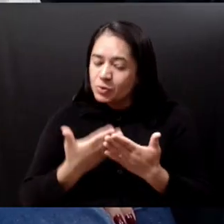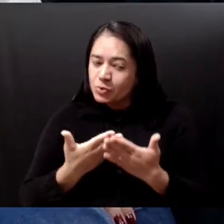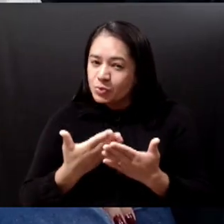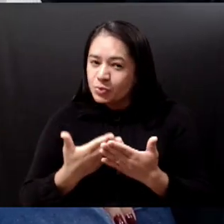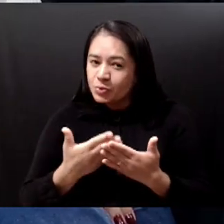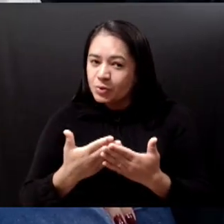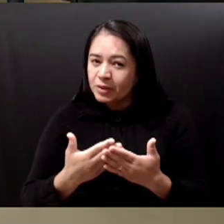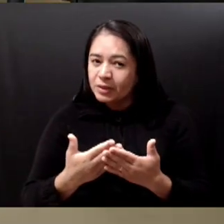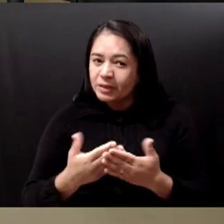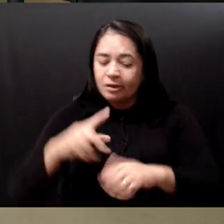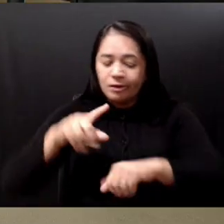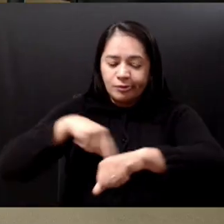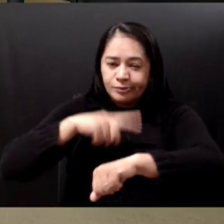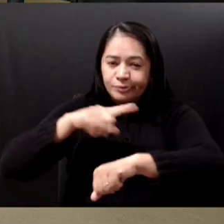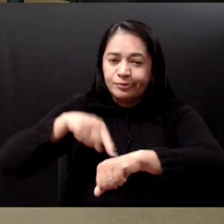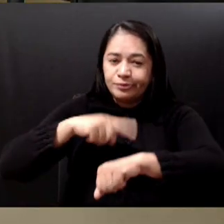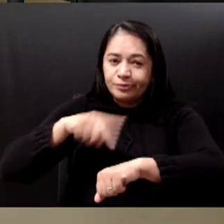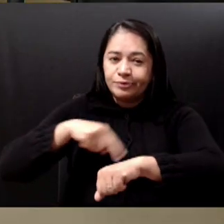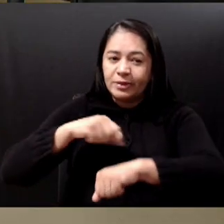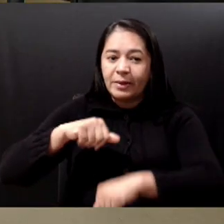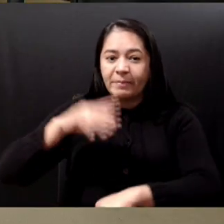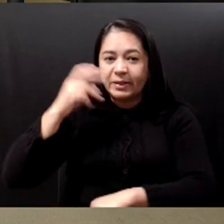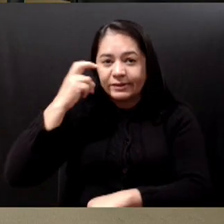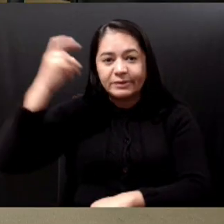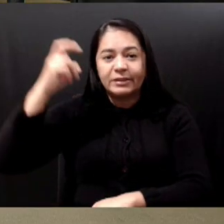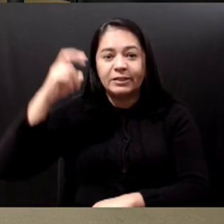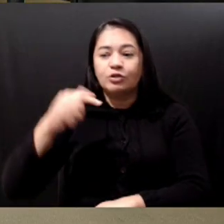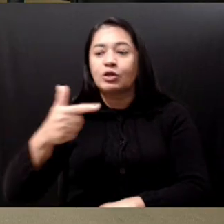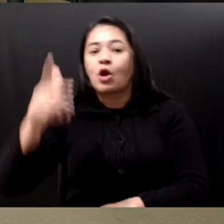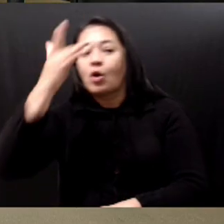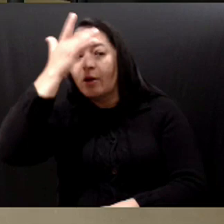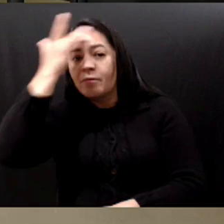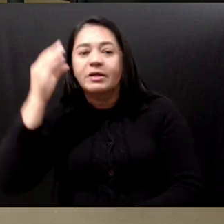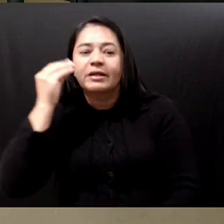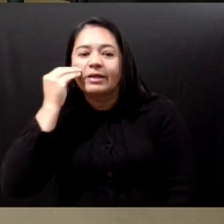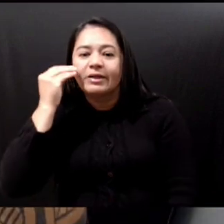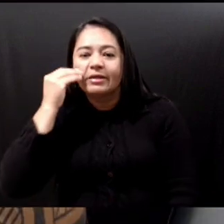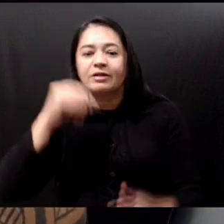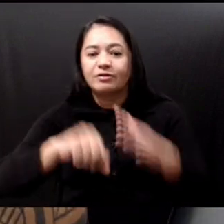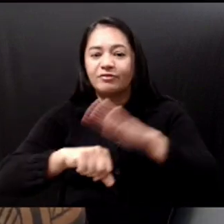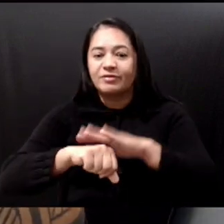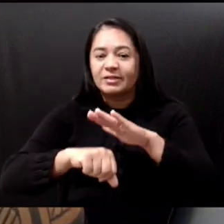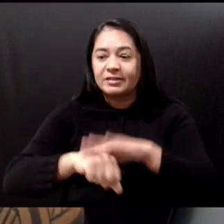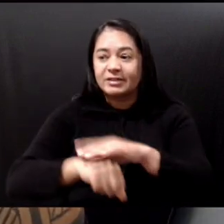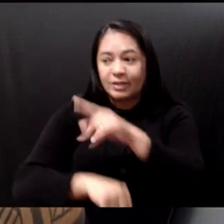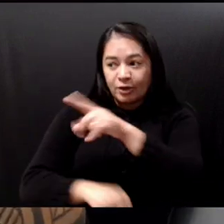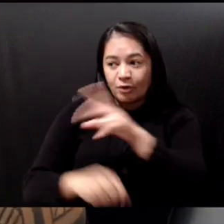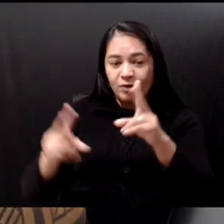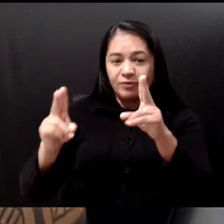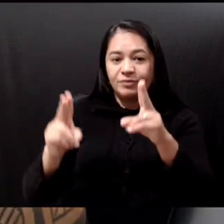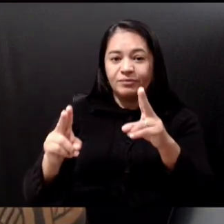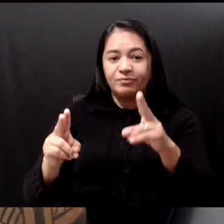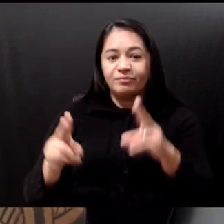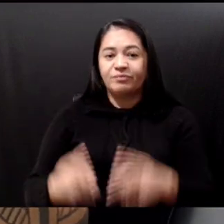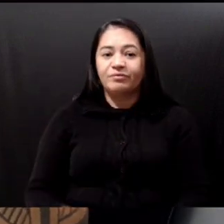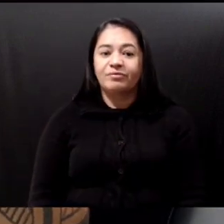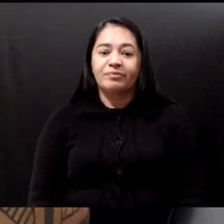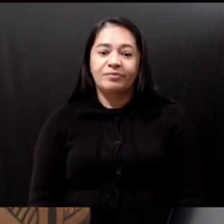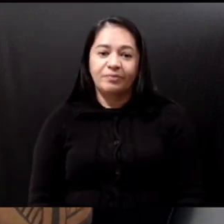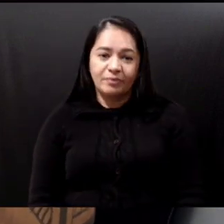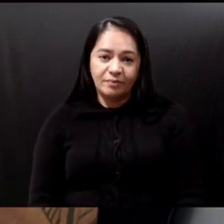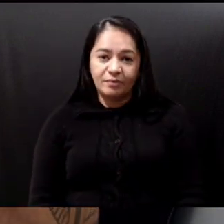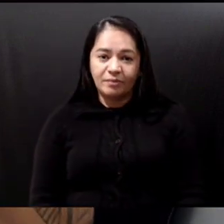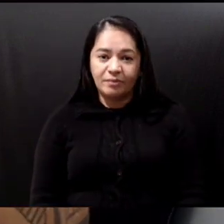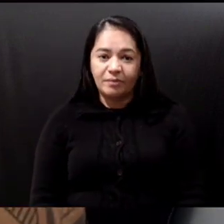mais inteligente que as pessoas que estão tentando fazer o mesmo que você. Então, eu não concordo em nada nessa frase e,